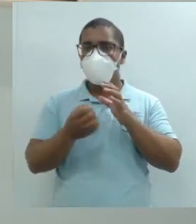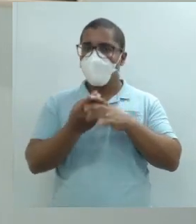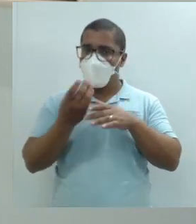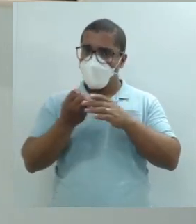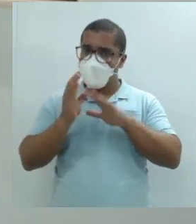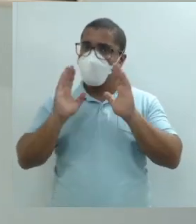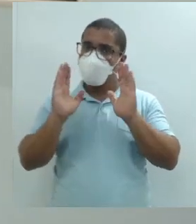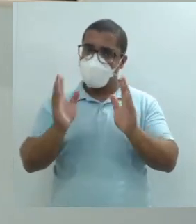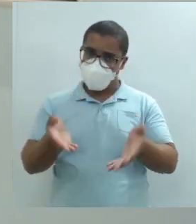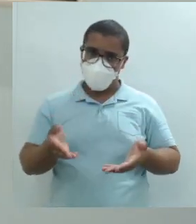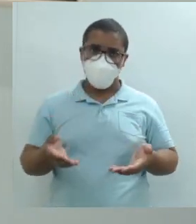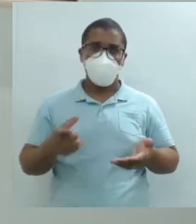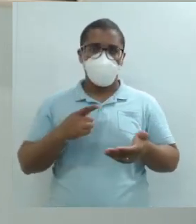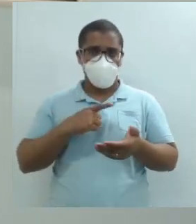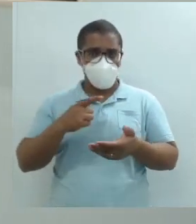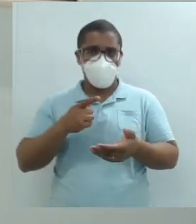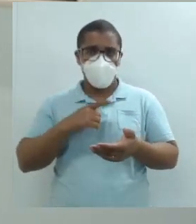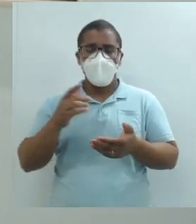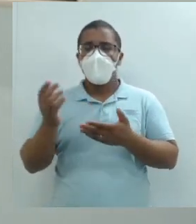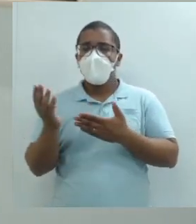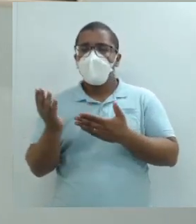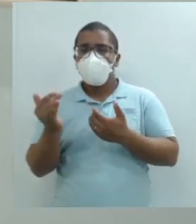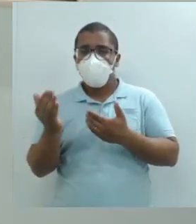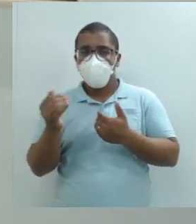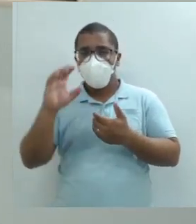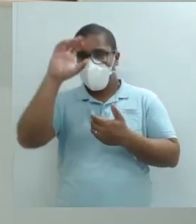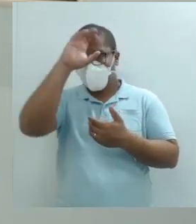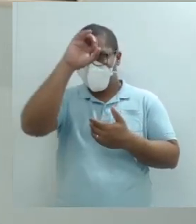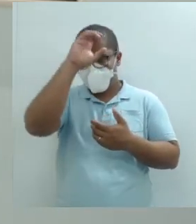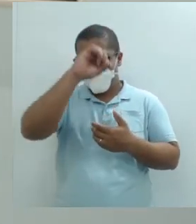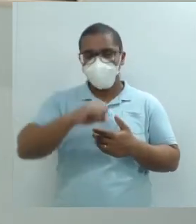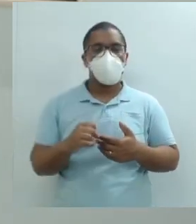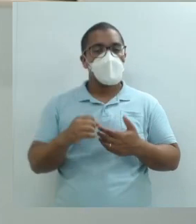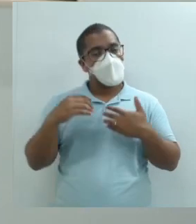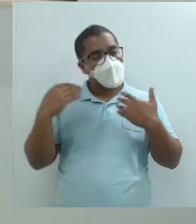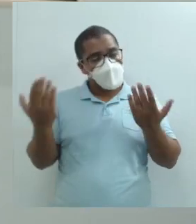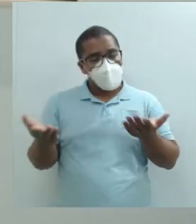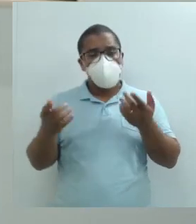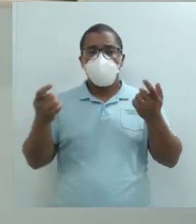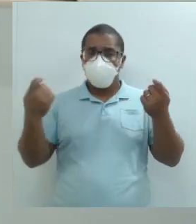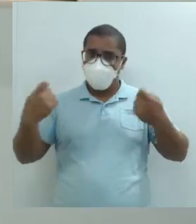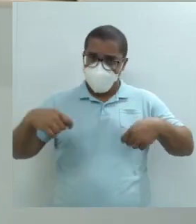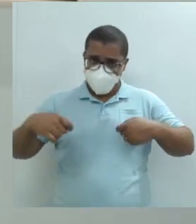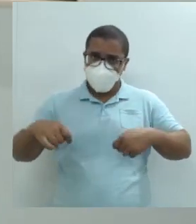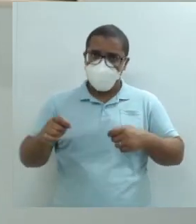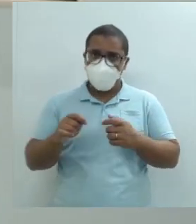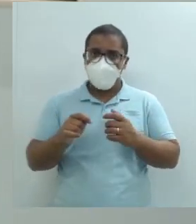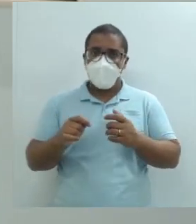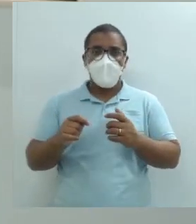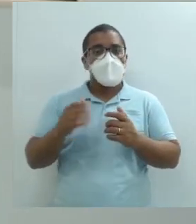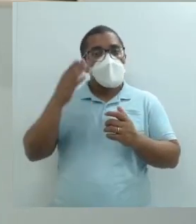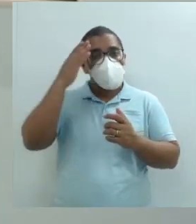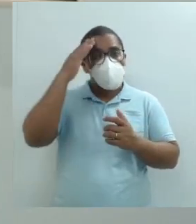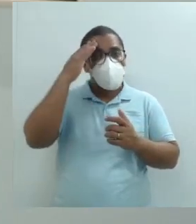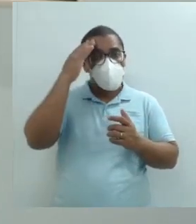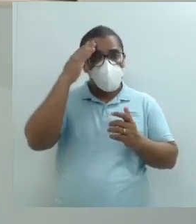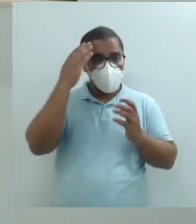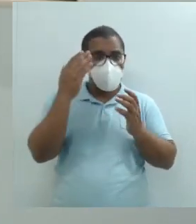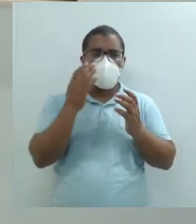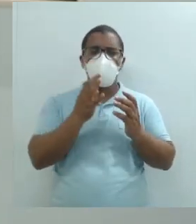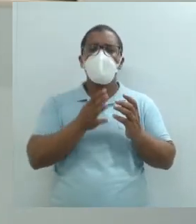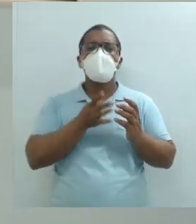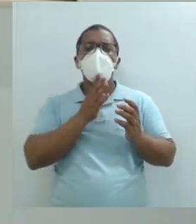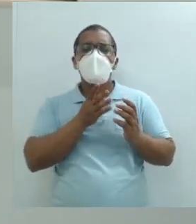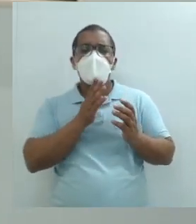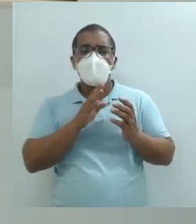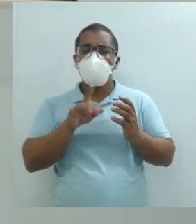empreendedoras, já estão ali como jovem aprendiz. Então, é preciso se instrumentalizar, né, sobre o que